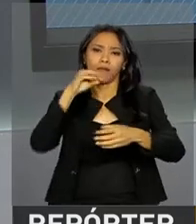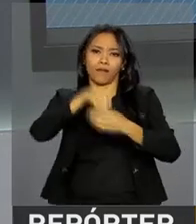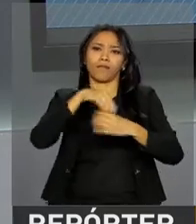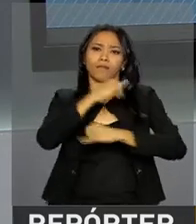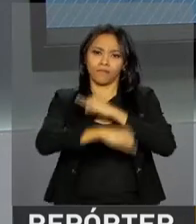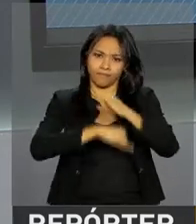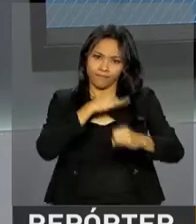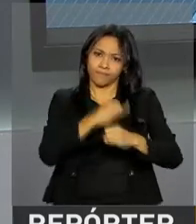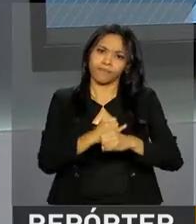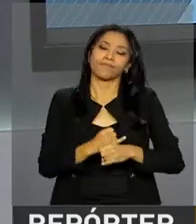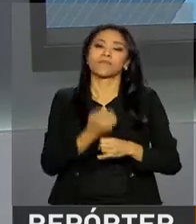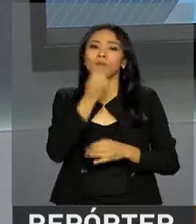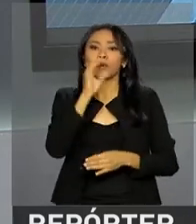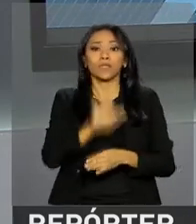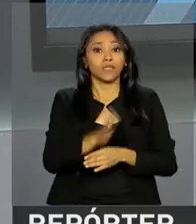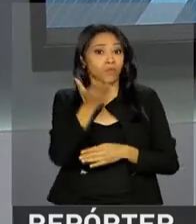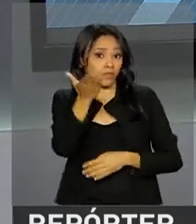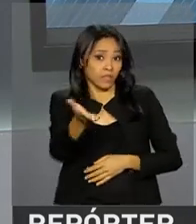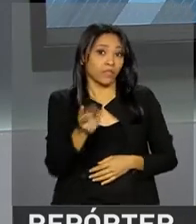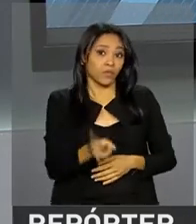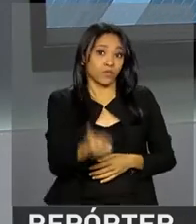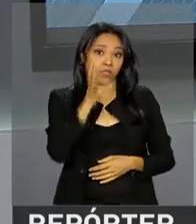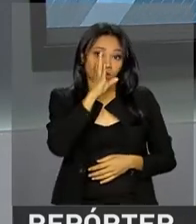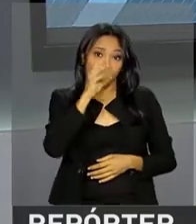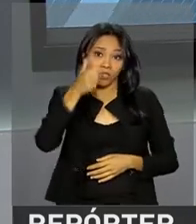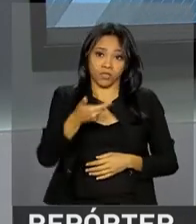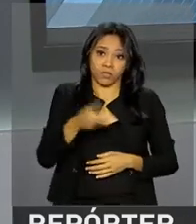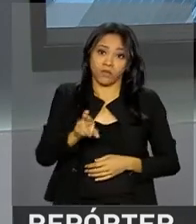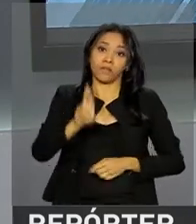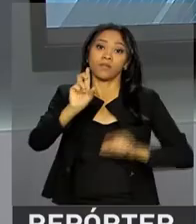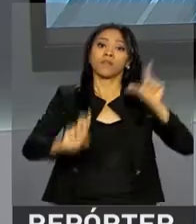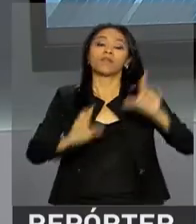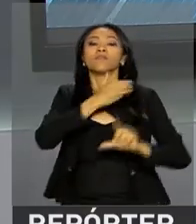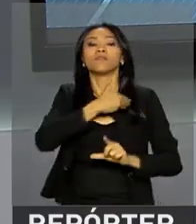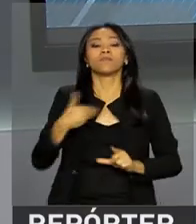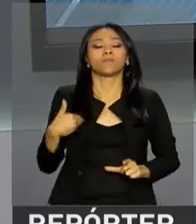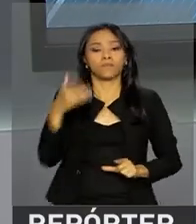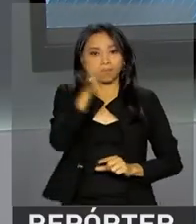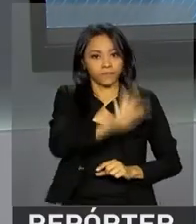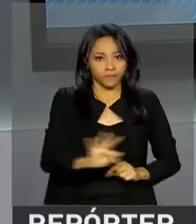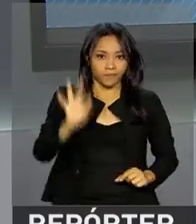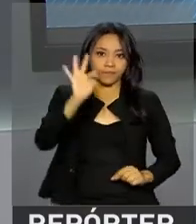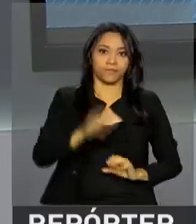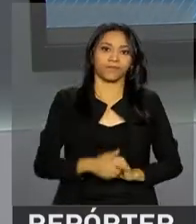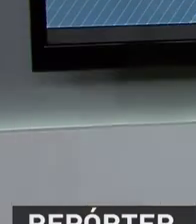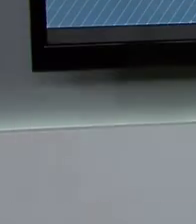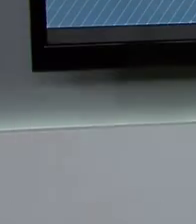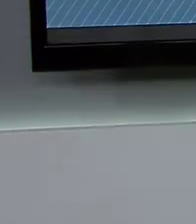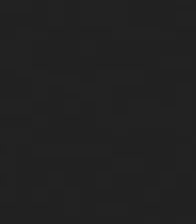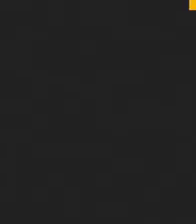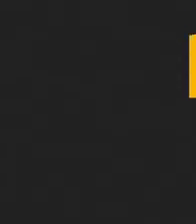está na internet. Uma boa tarde para você e continue com a gente na NBR, a TV do Governo Federal.